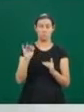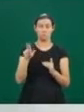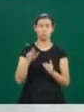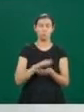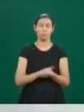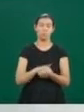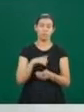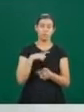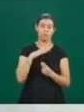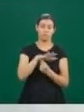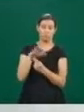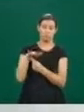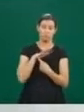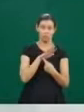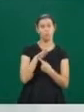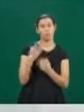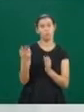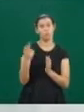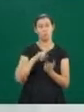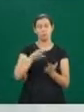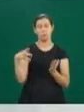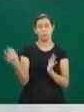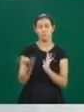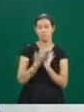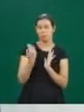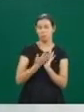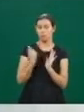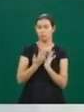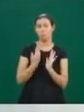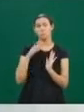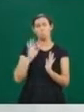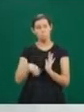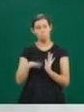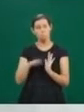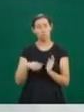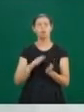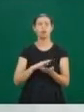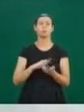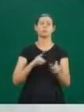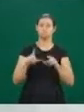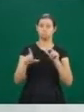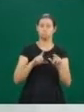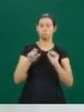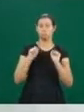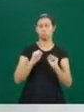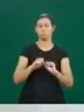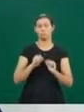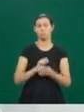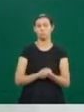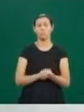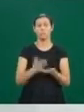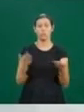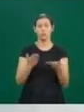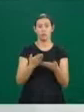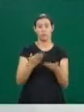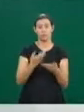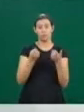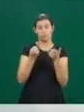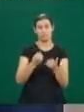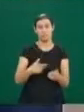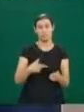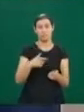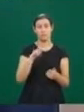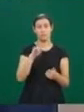Federal de Uberlândia, está realizando uma feira com muitas obras. Tem livros com preços populares e são muitas opções. Detalhes com Gislene